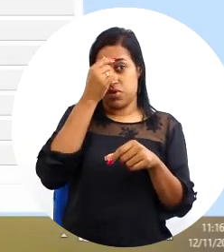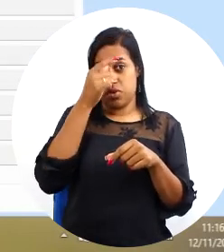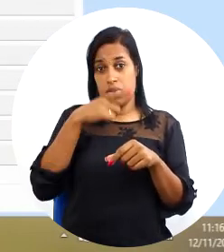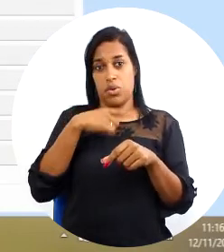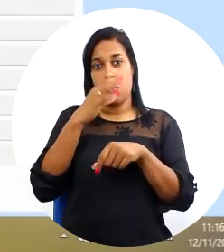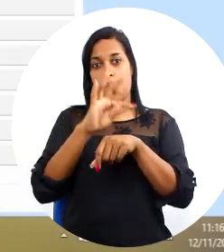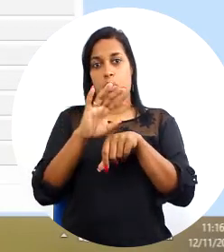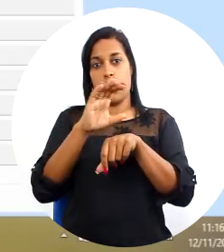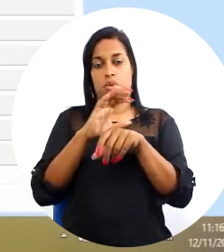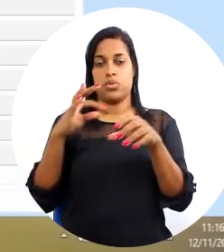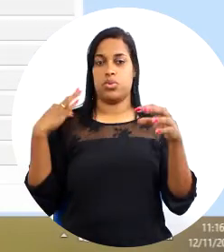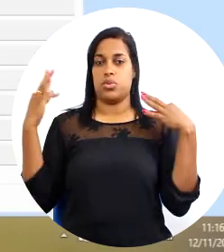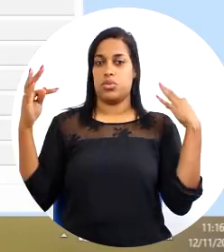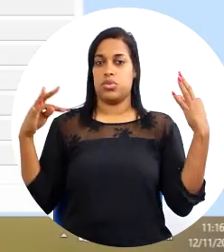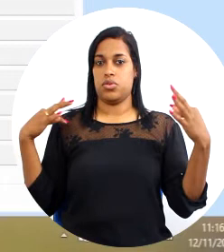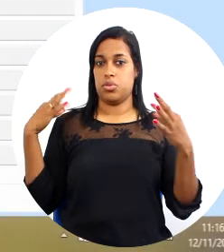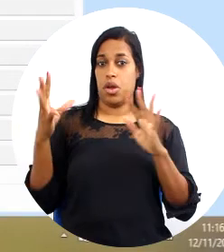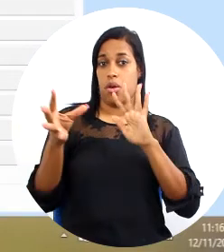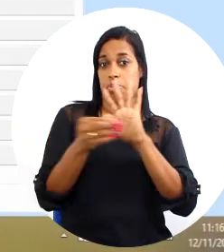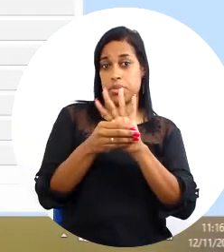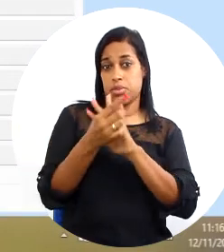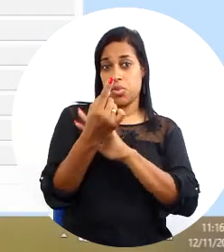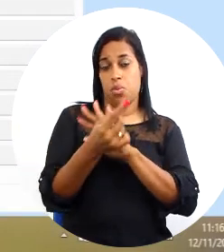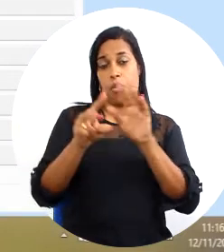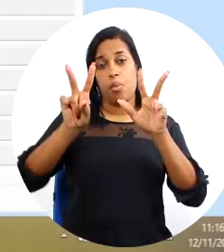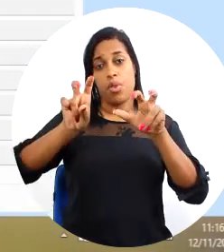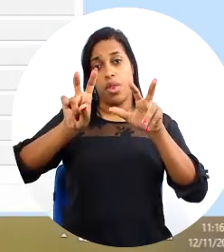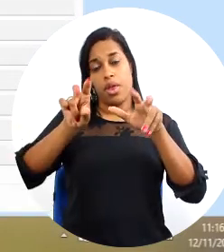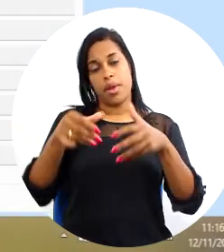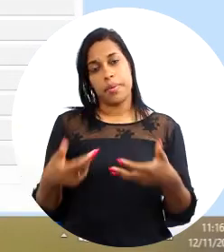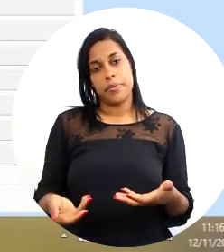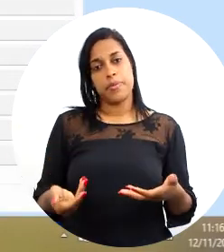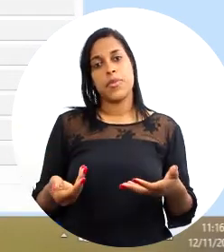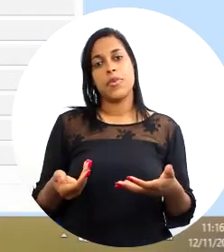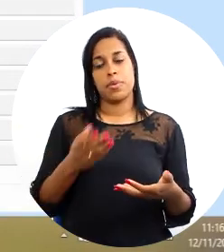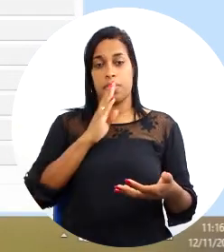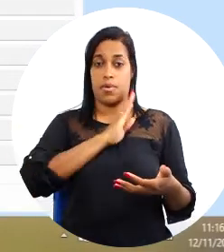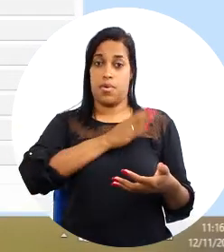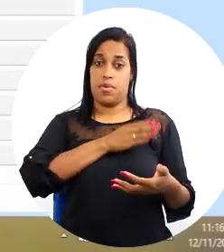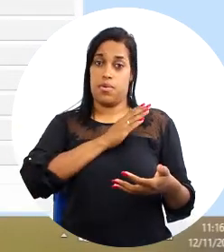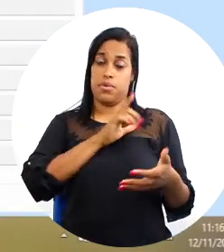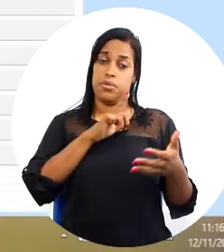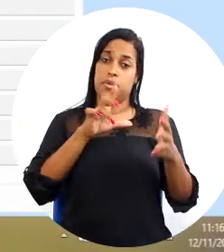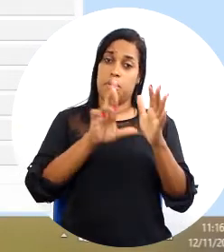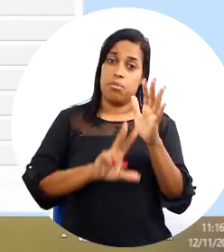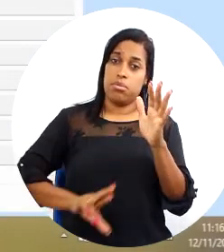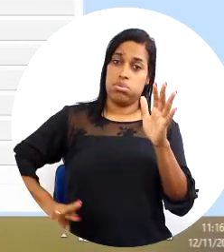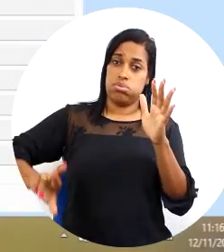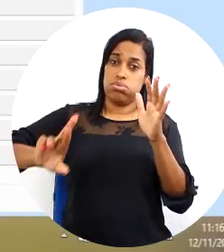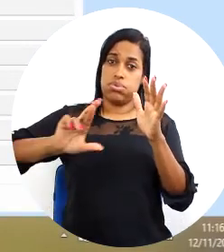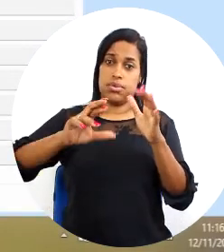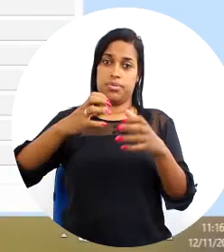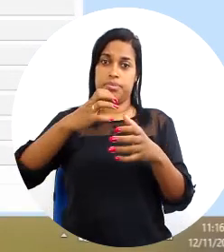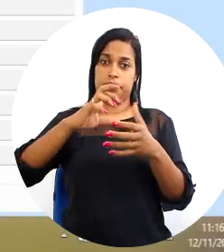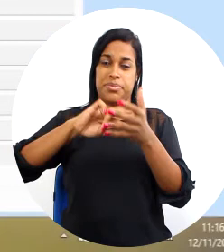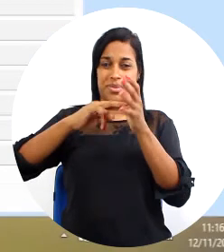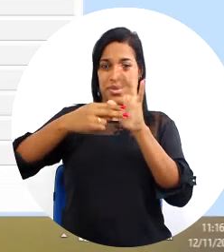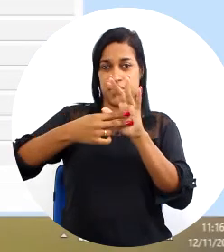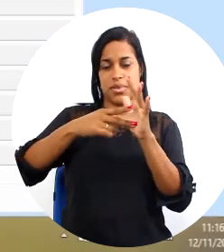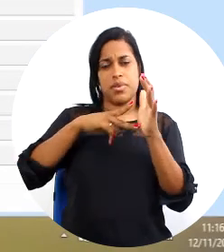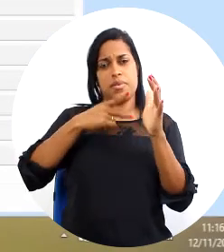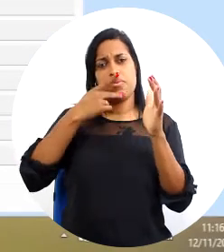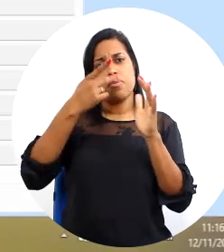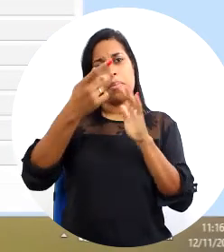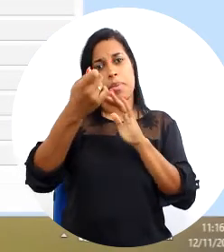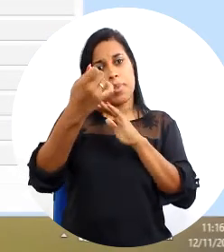turismo então veja que ao colocar um determinado tênis no caso do coração existe uma intenção de dizer